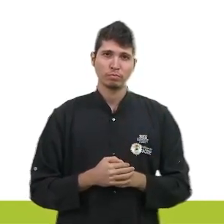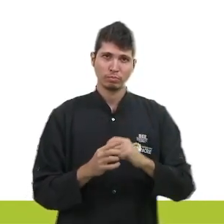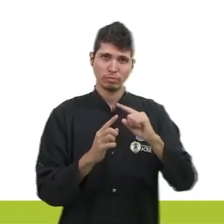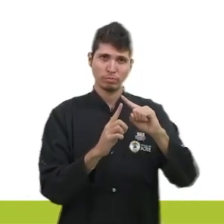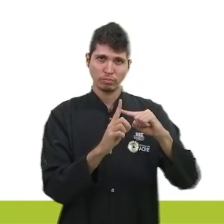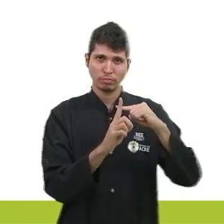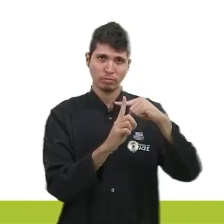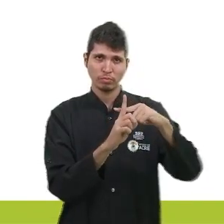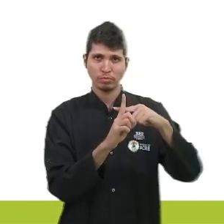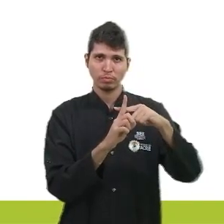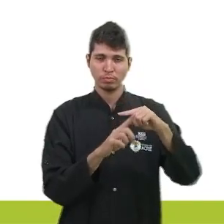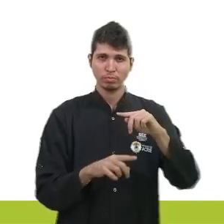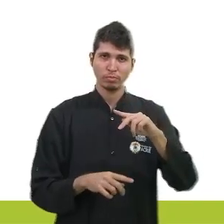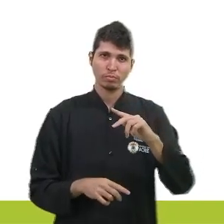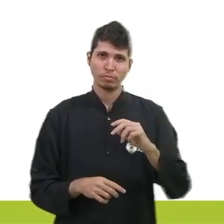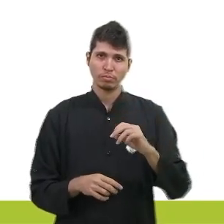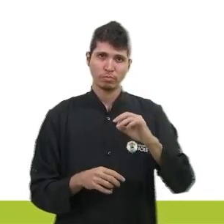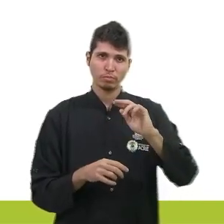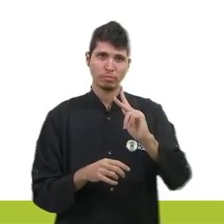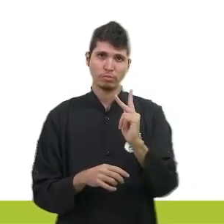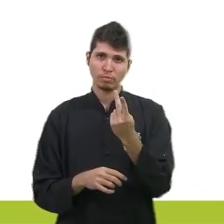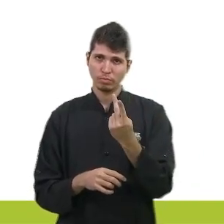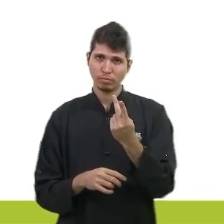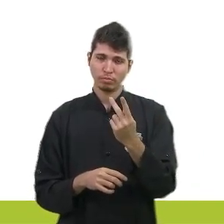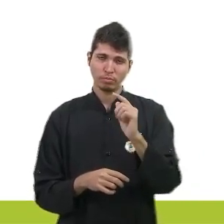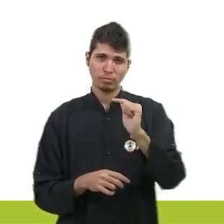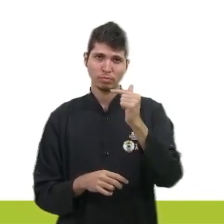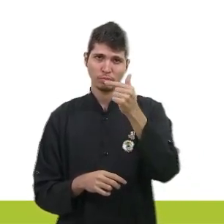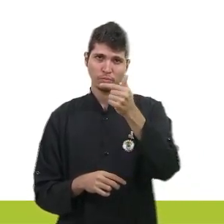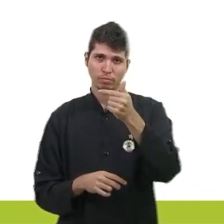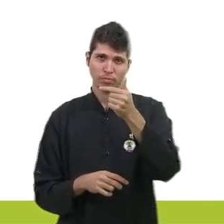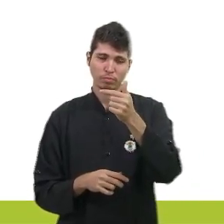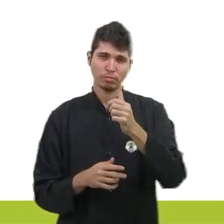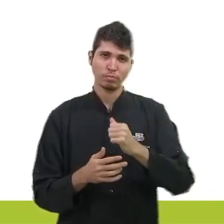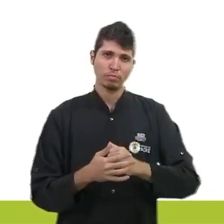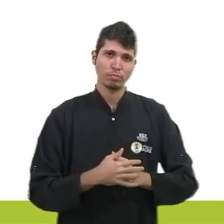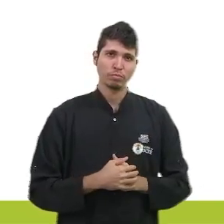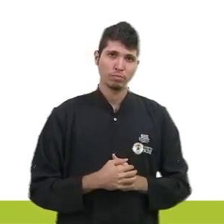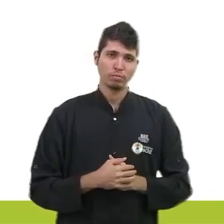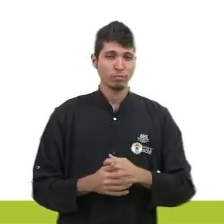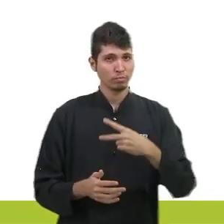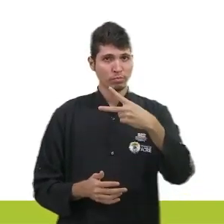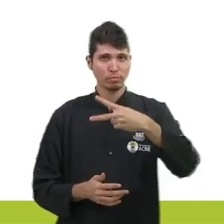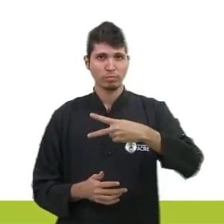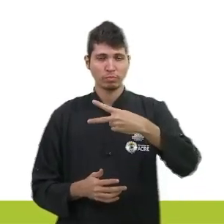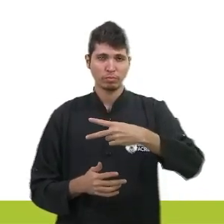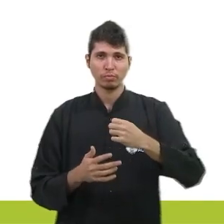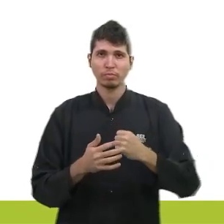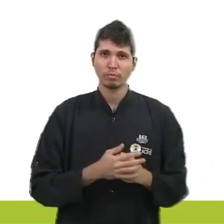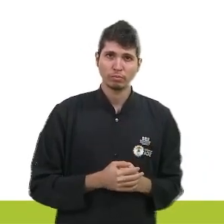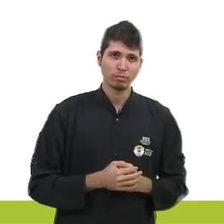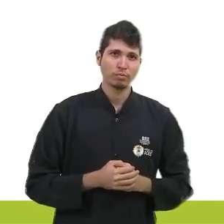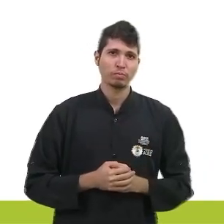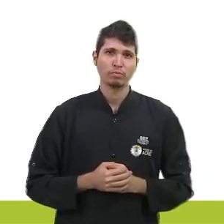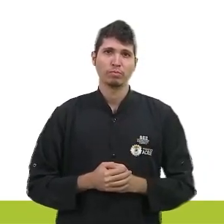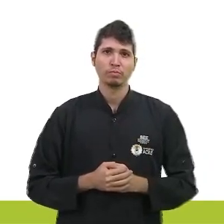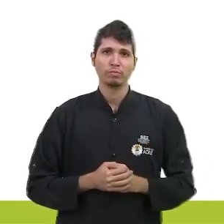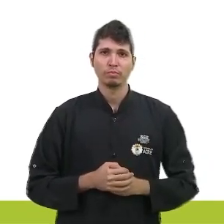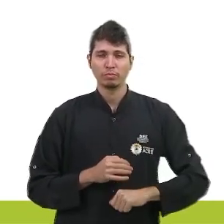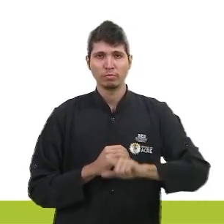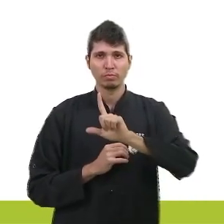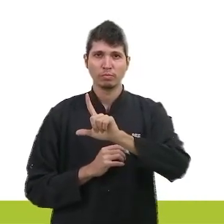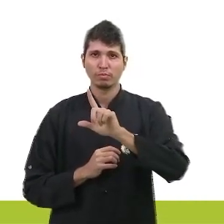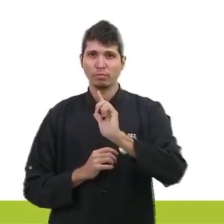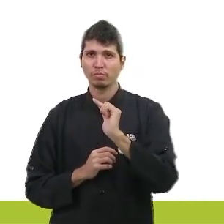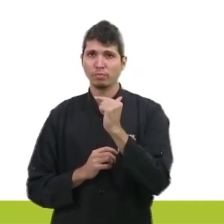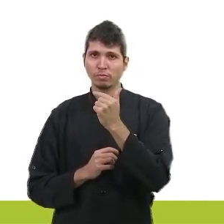mais H ao quadrado. Isto é igual a L ao